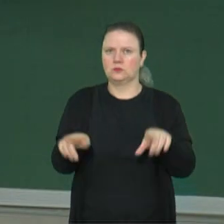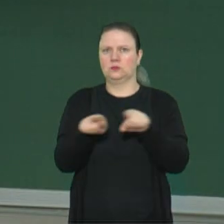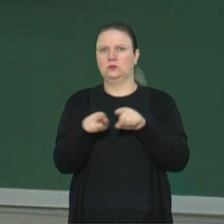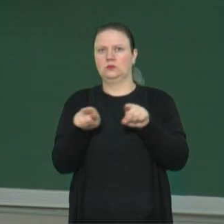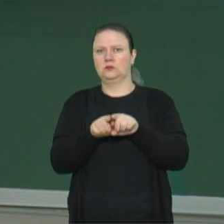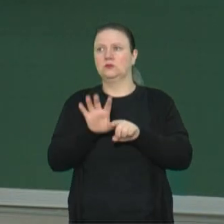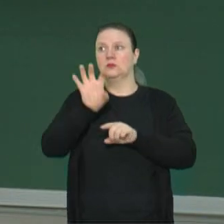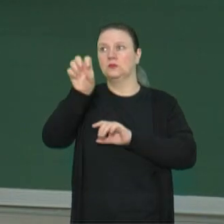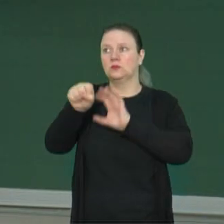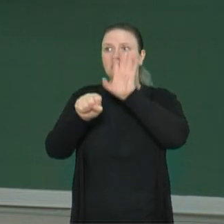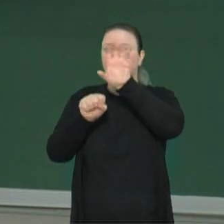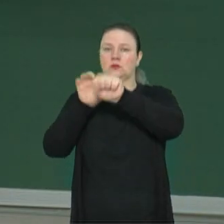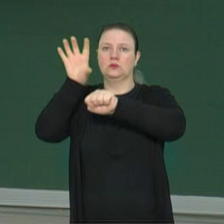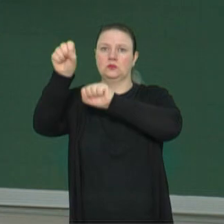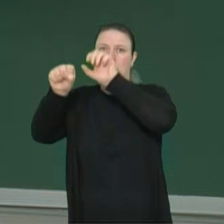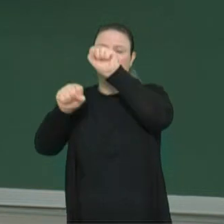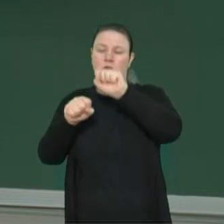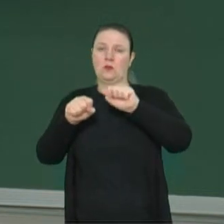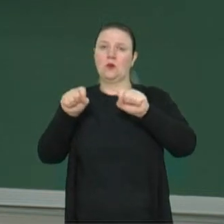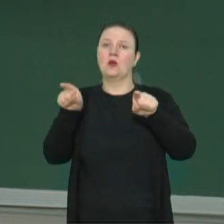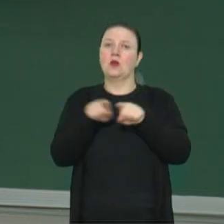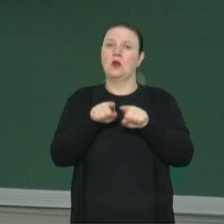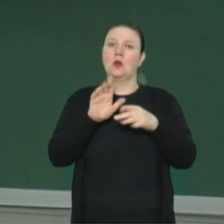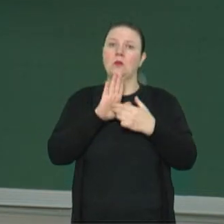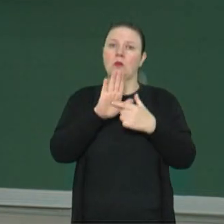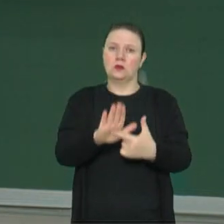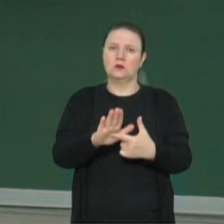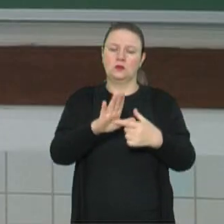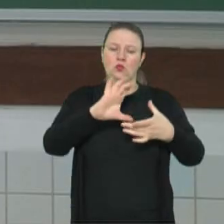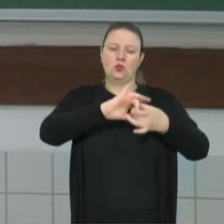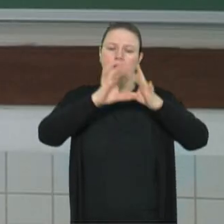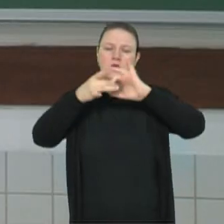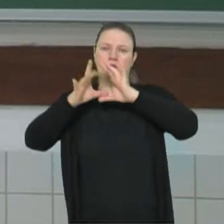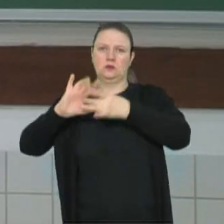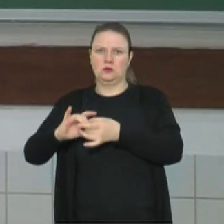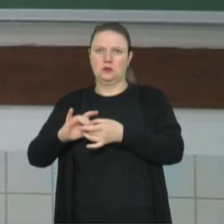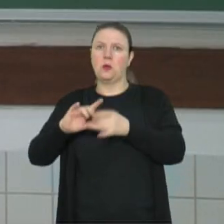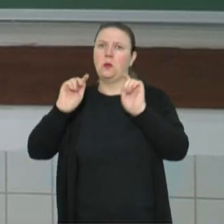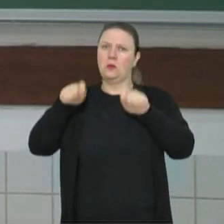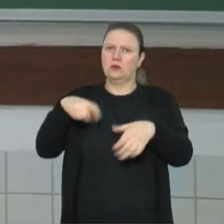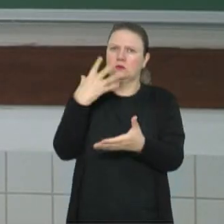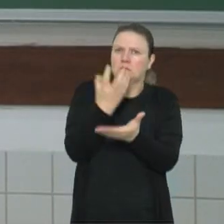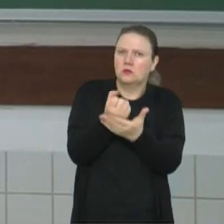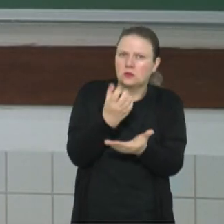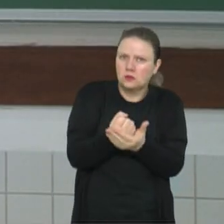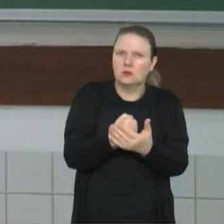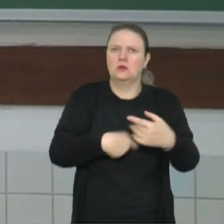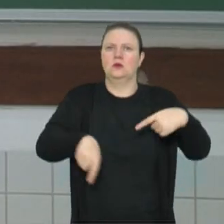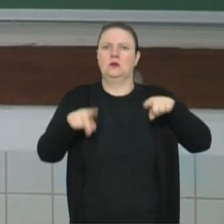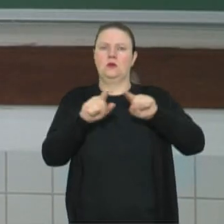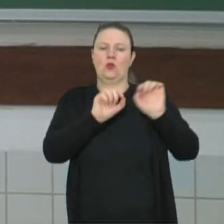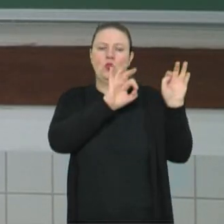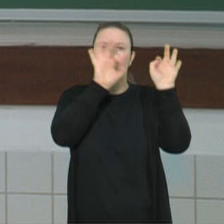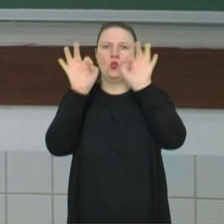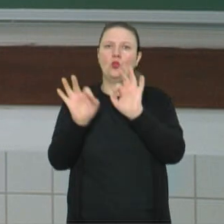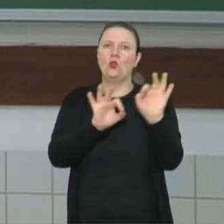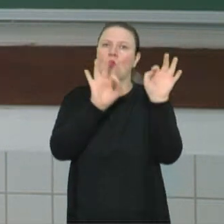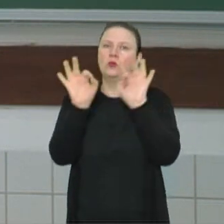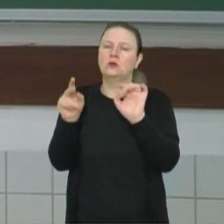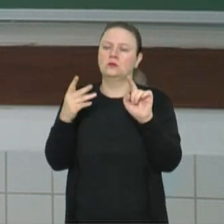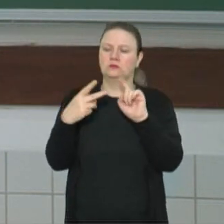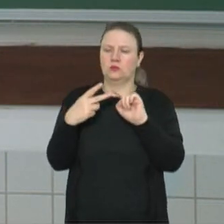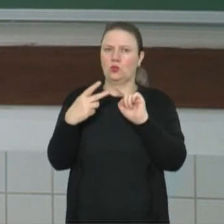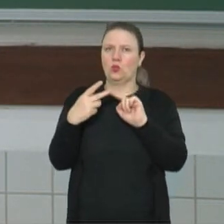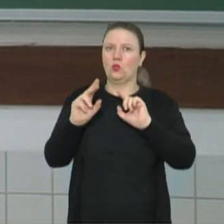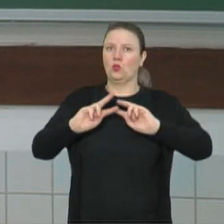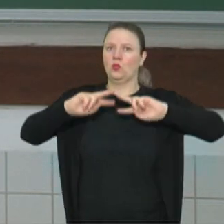a escalada presente nas Olimpíadas. Então baixa o material lá, já baixa os slides, clica no link que é direcionado para essas reportagens. Então você